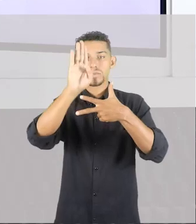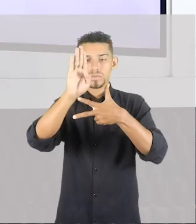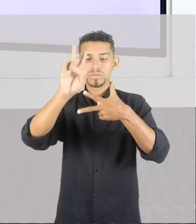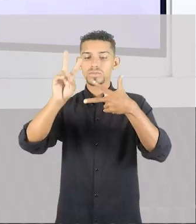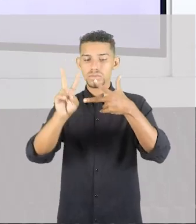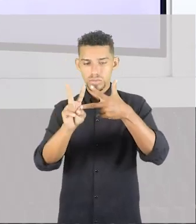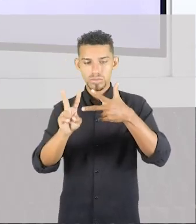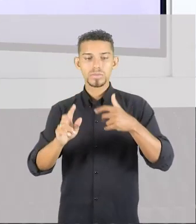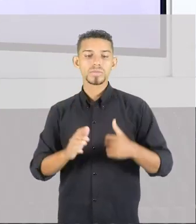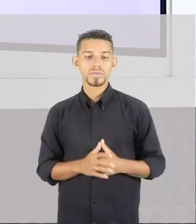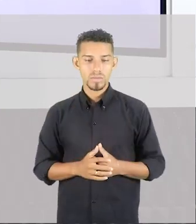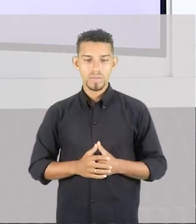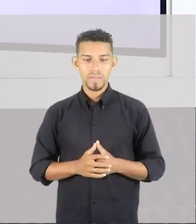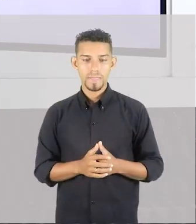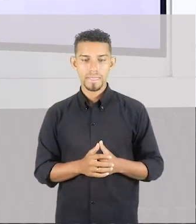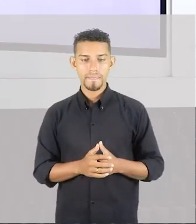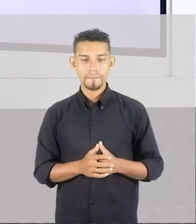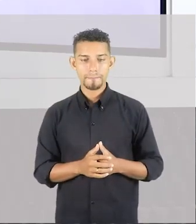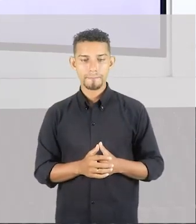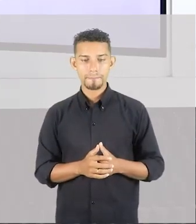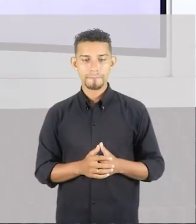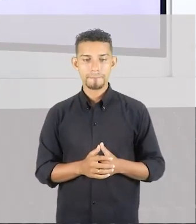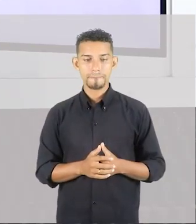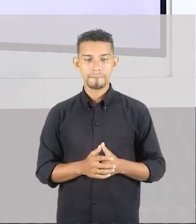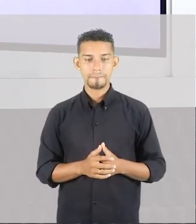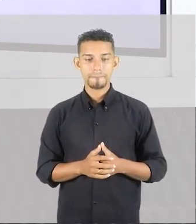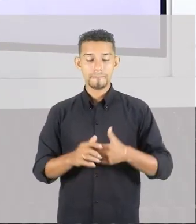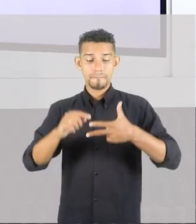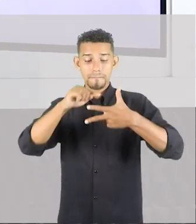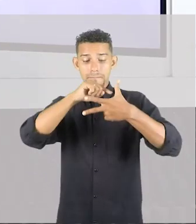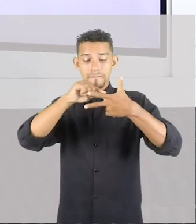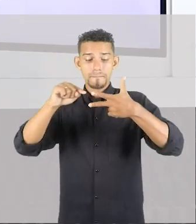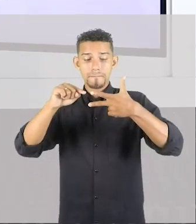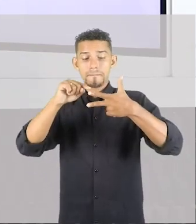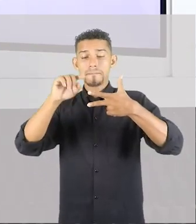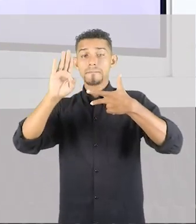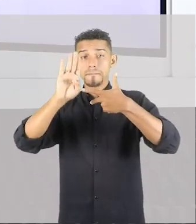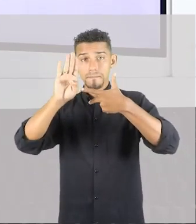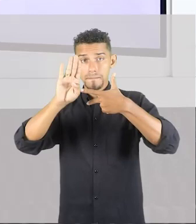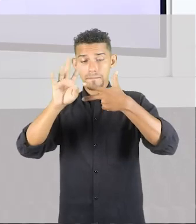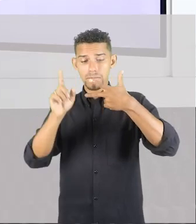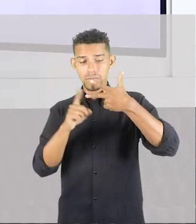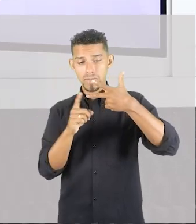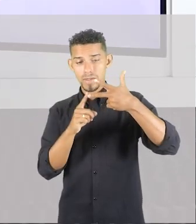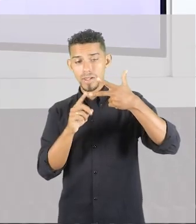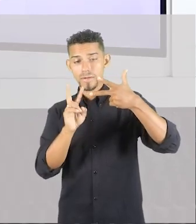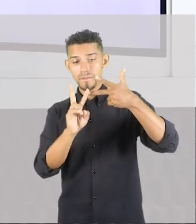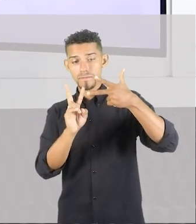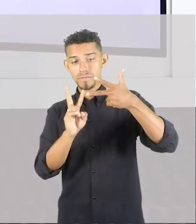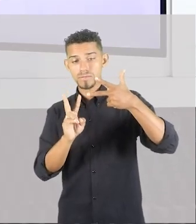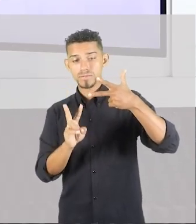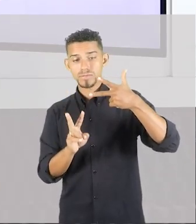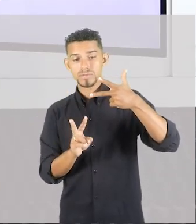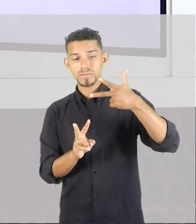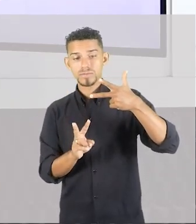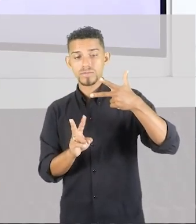pouquinho, ó. Que é B, ó. B, né? Aqui quem é? V. Olha para onde V tá, então eu vou ter que entortar meu dedo